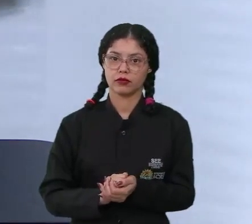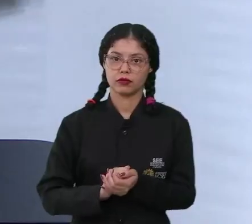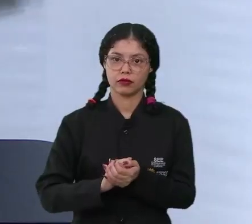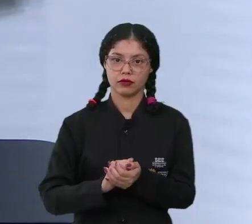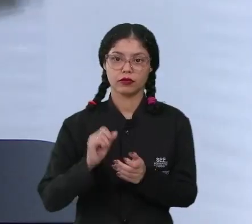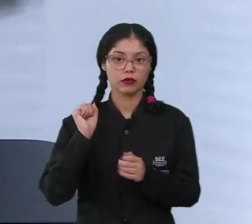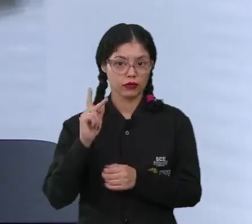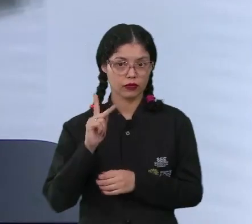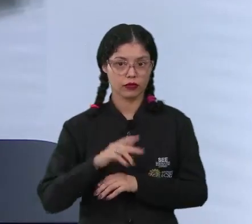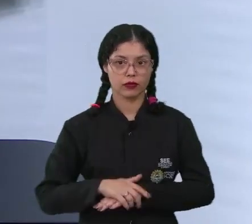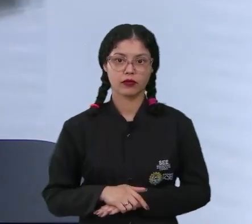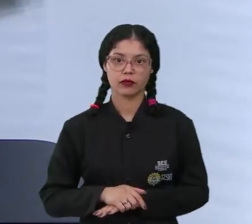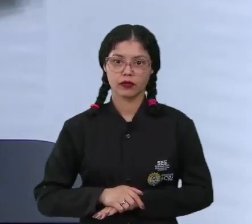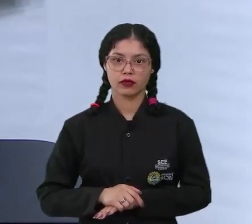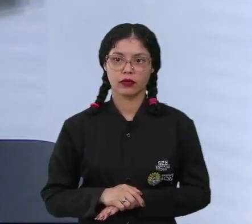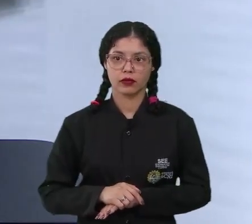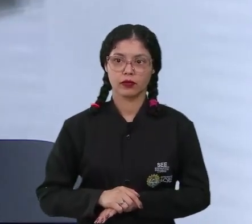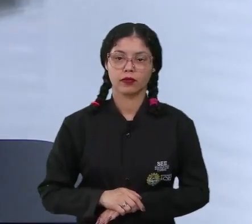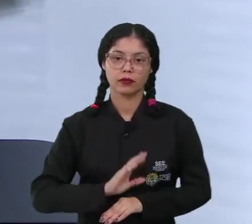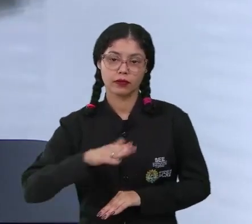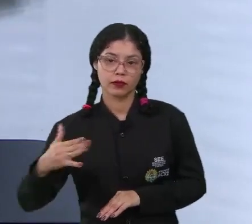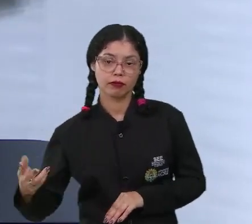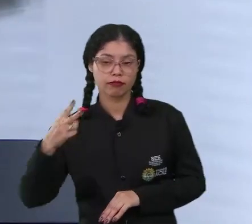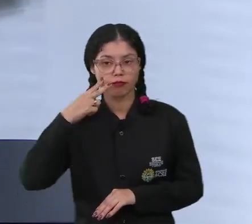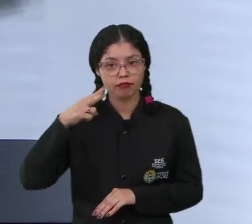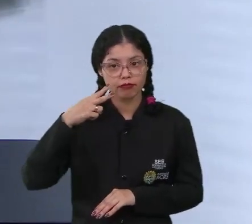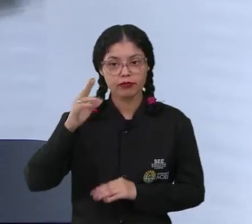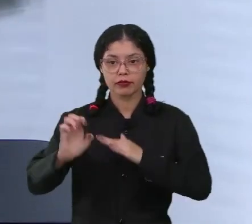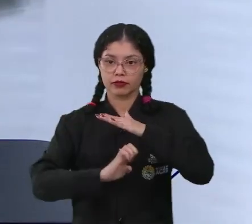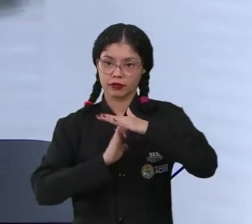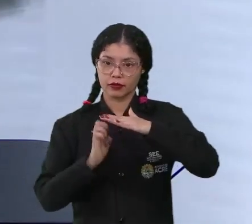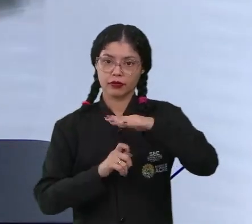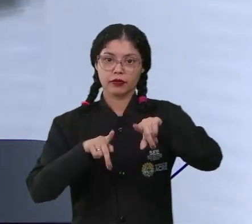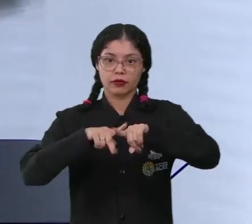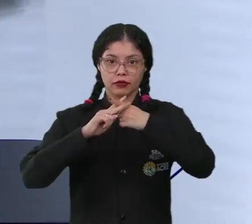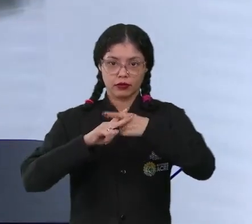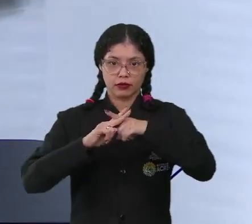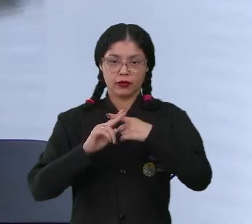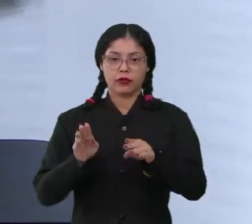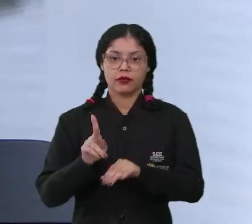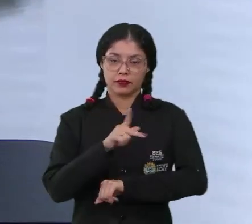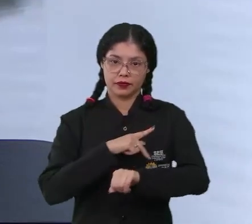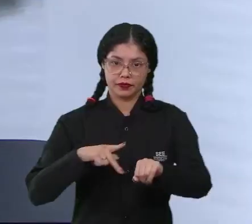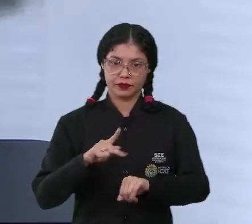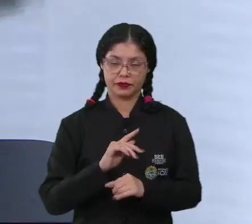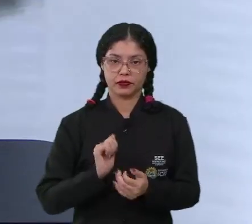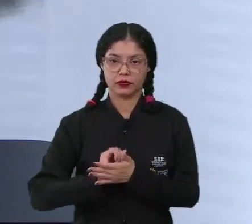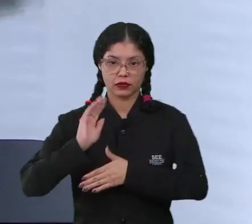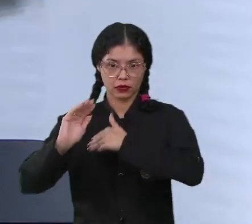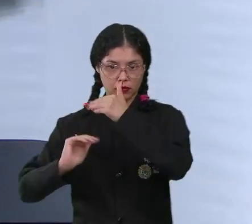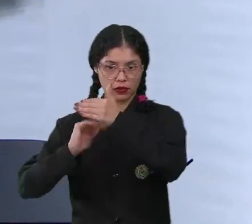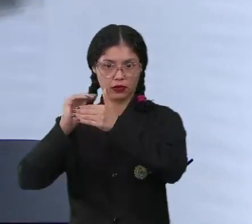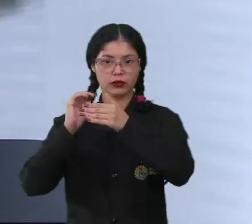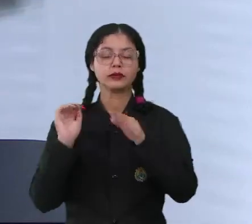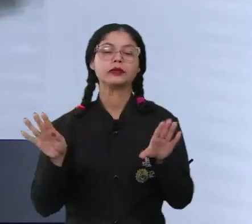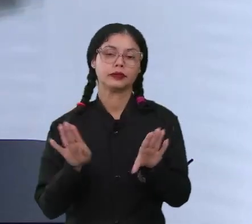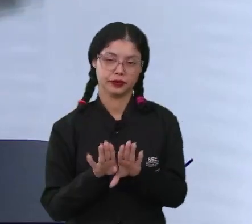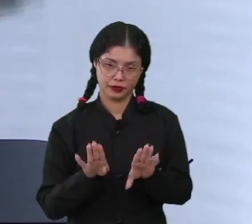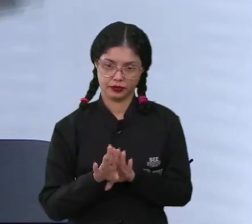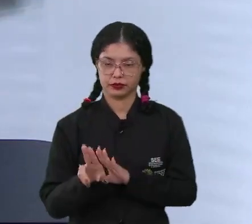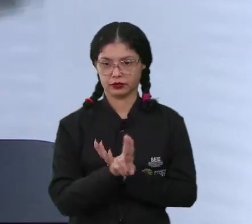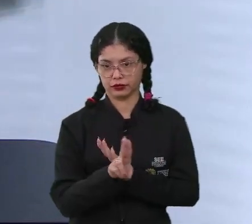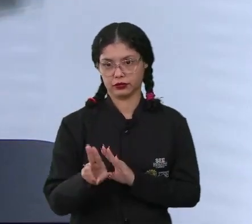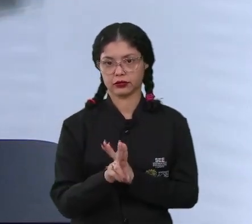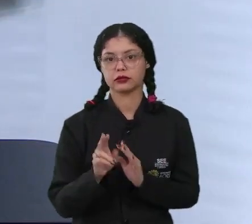matriz, certo? Então, quando a gente vê muitas empresas instaladas em países em desenvolvimento, também chamados